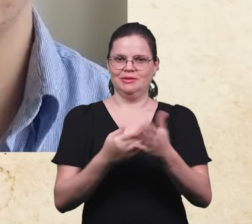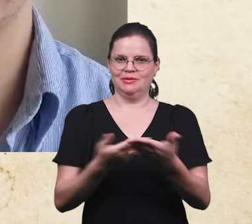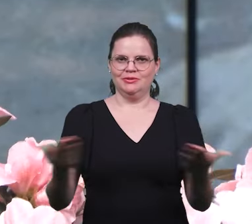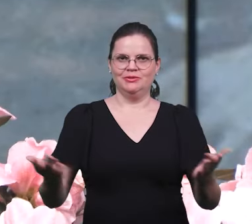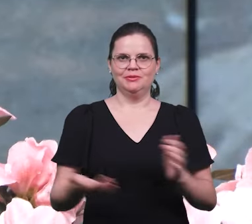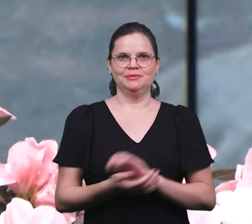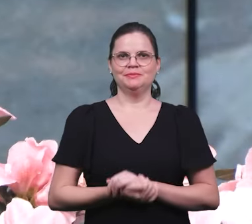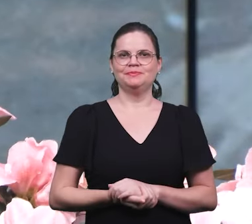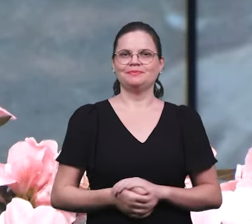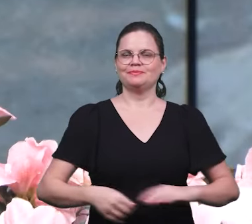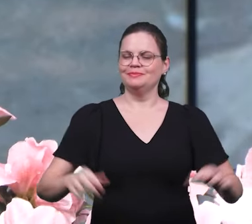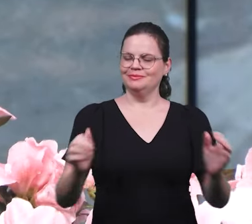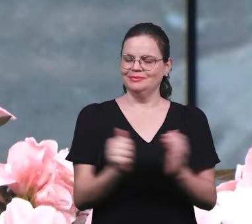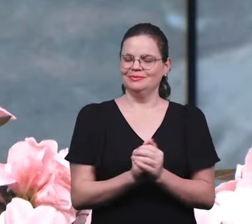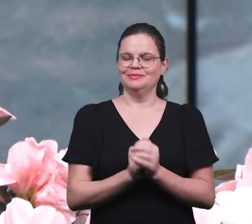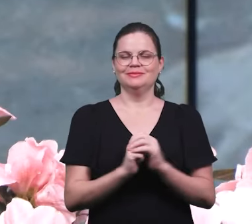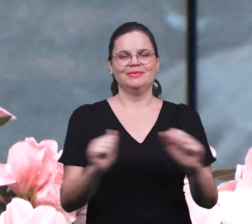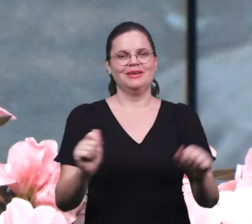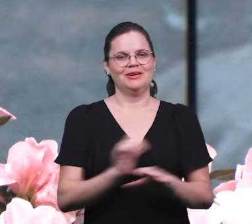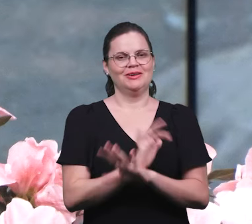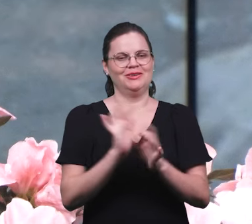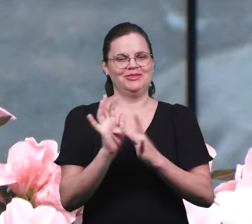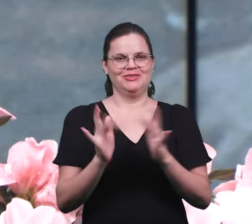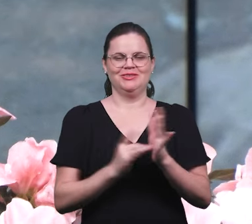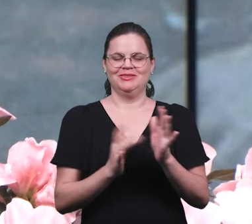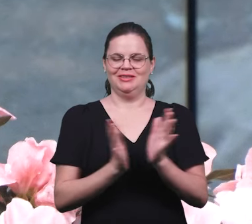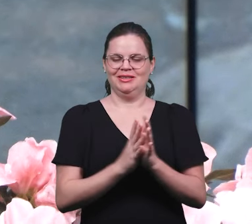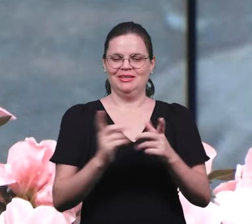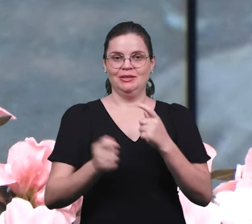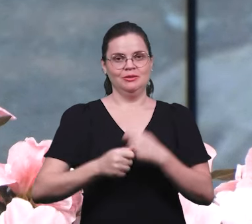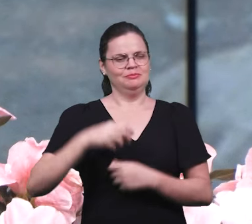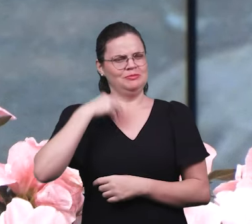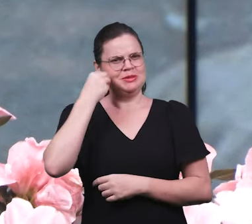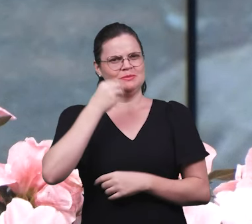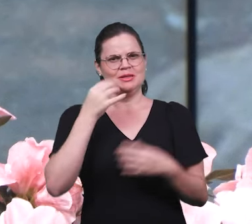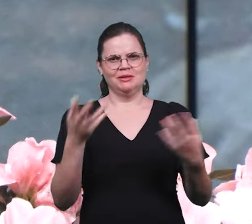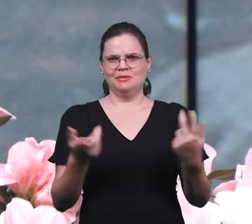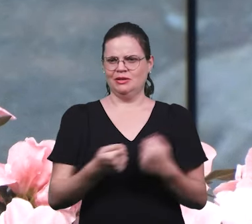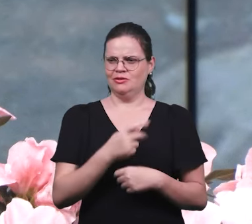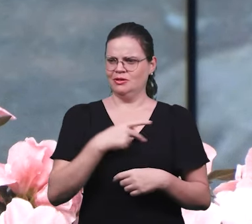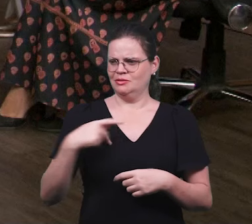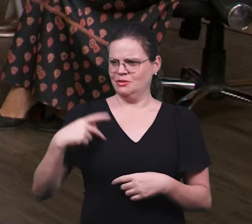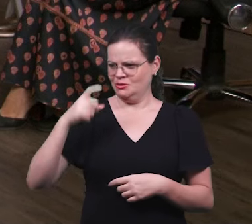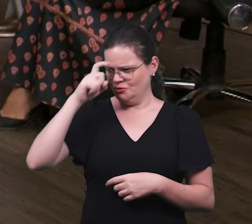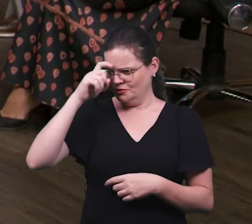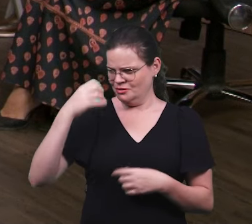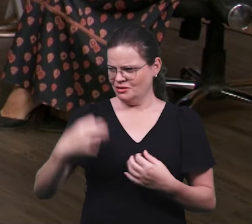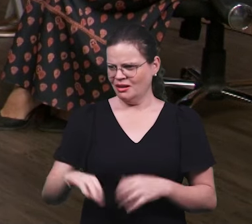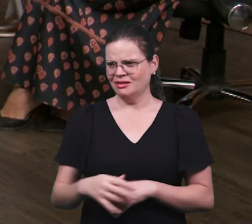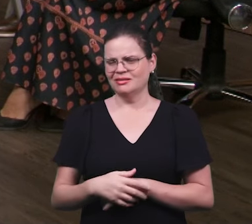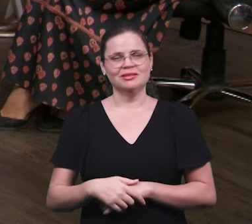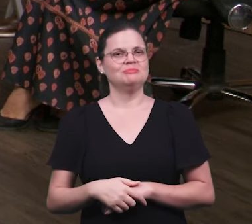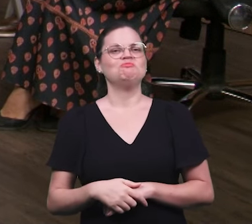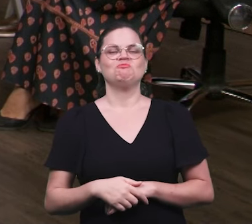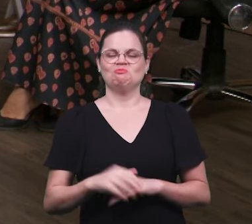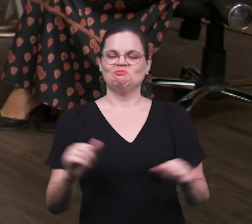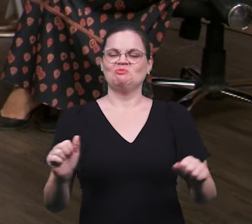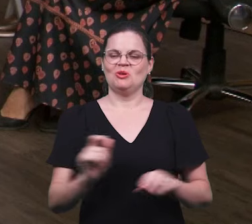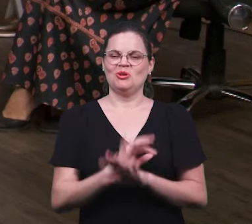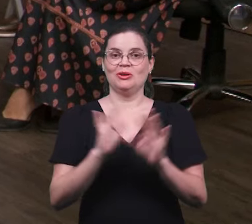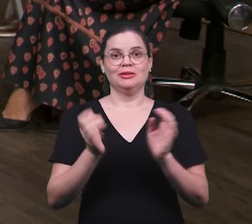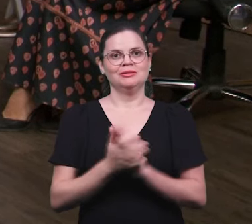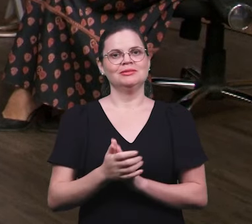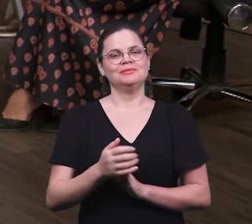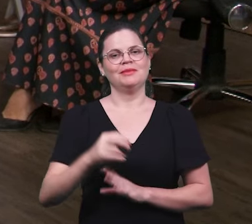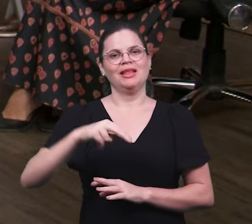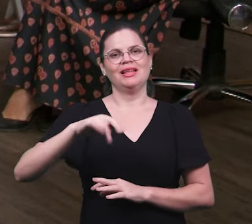Jesus. Amém. Glória a Jesus, Natanael. Que experiência maravilhosa, não é mesmo, pastor Diniz? Gloriosa.